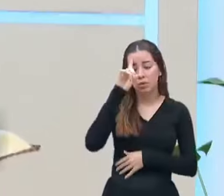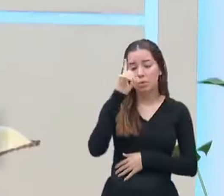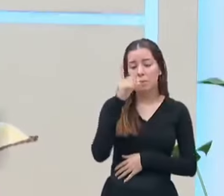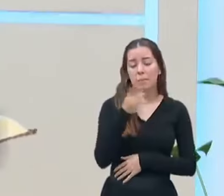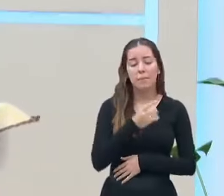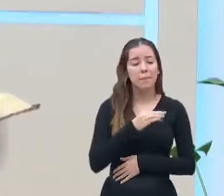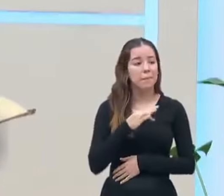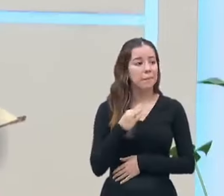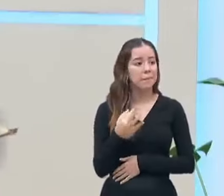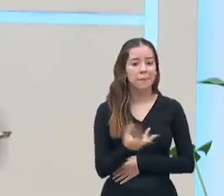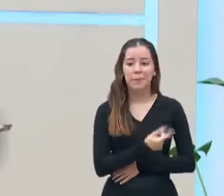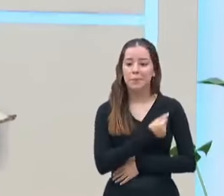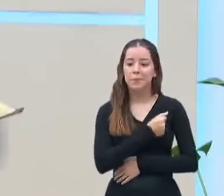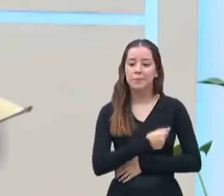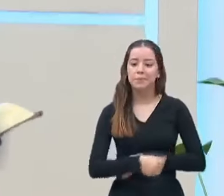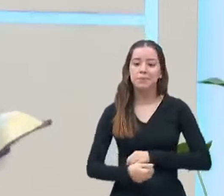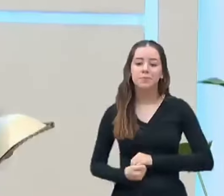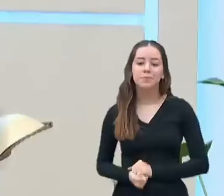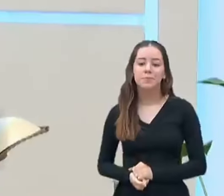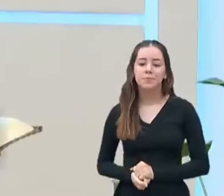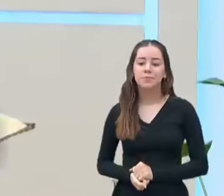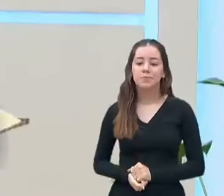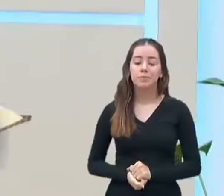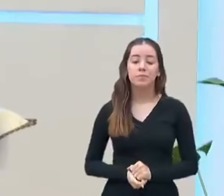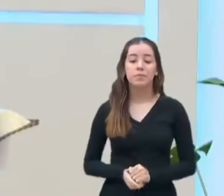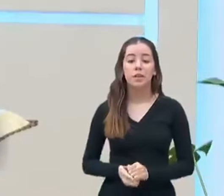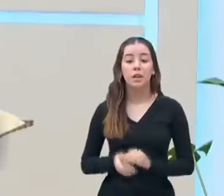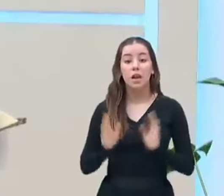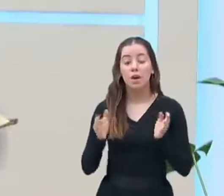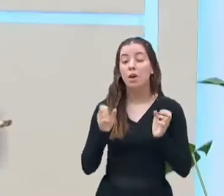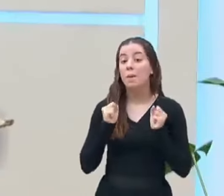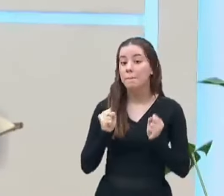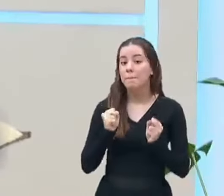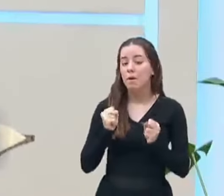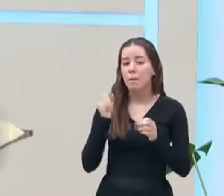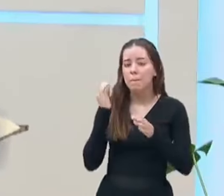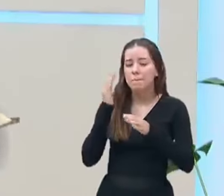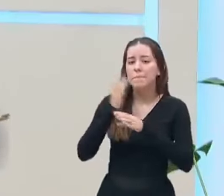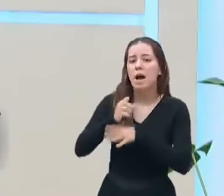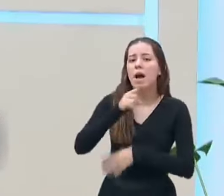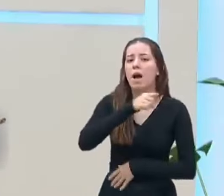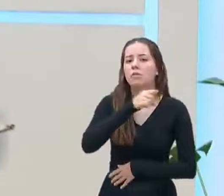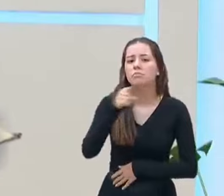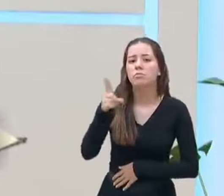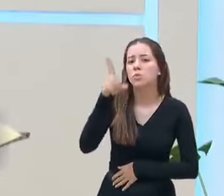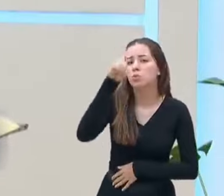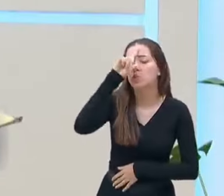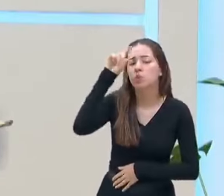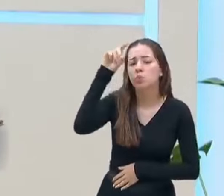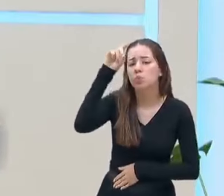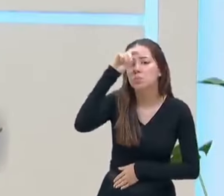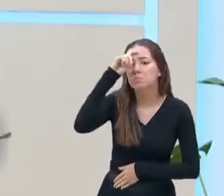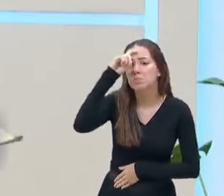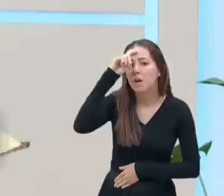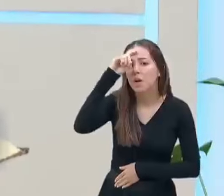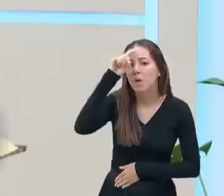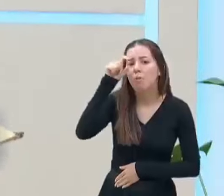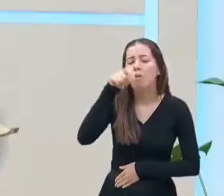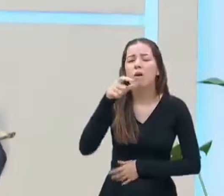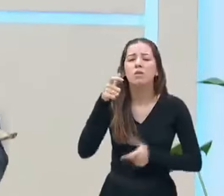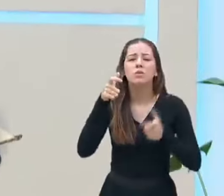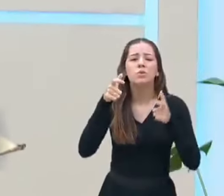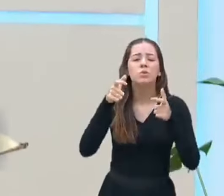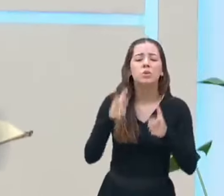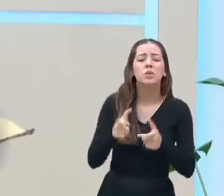da sepultura. Ele pode agora, e aí, nessa UTI, nesse hospital, nessa